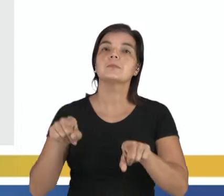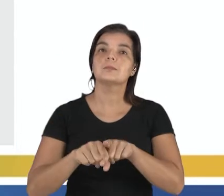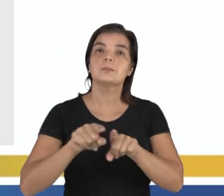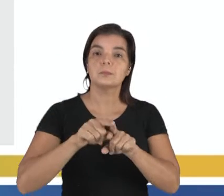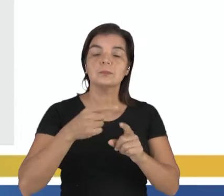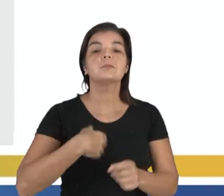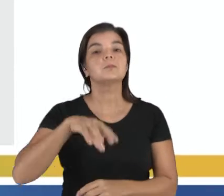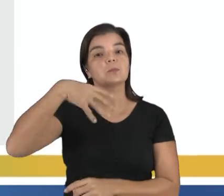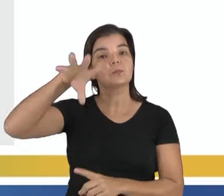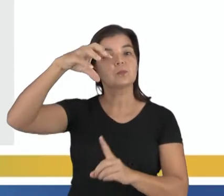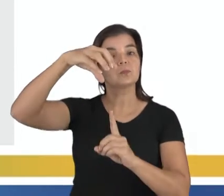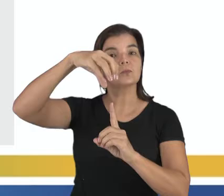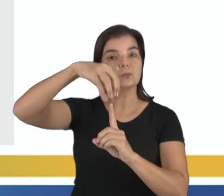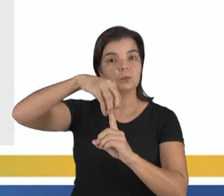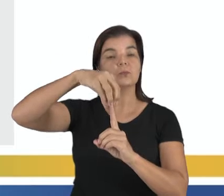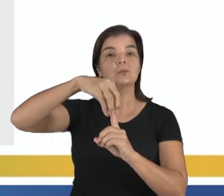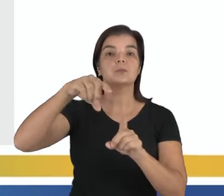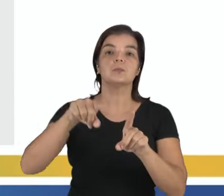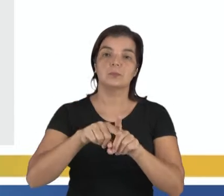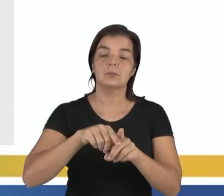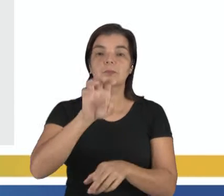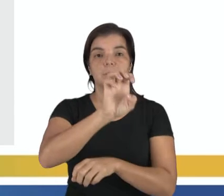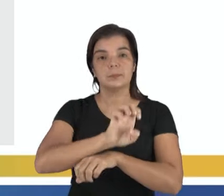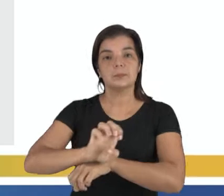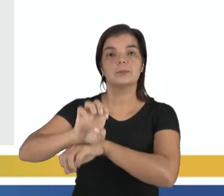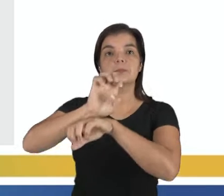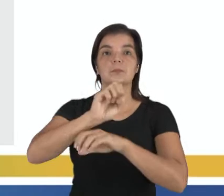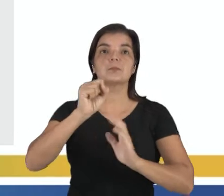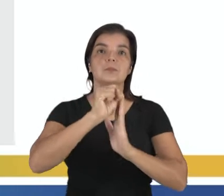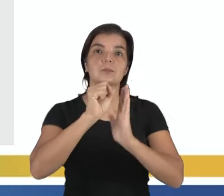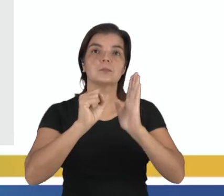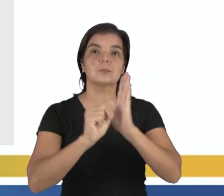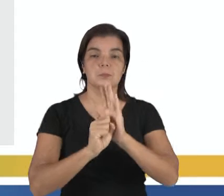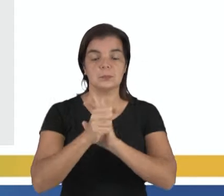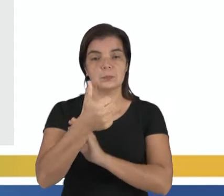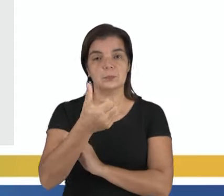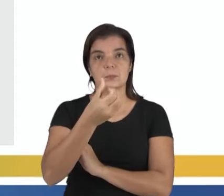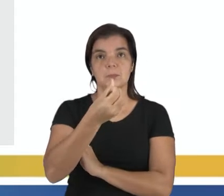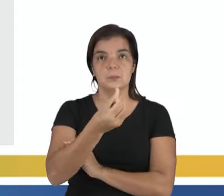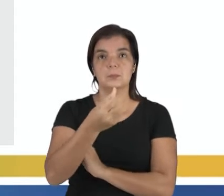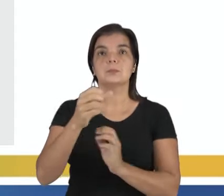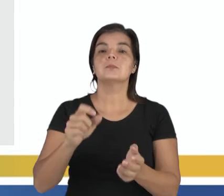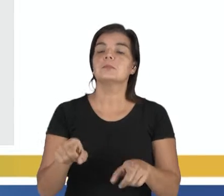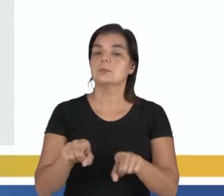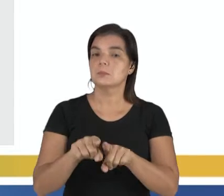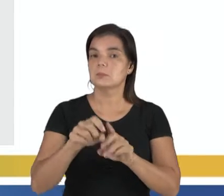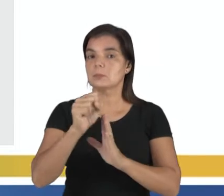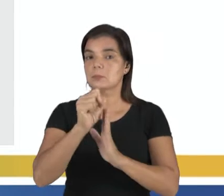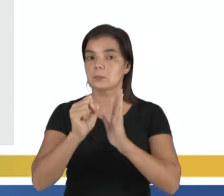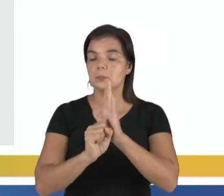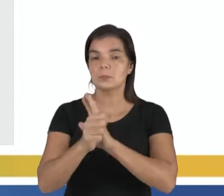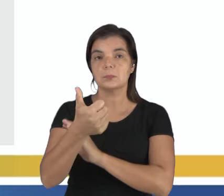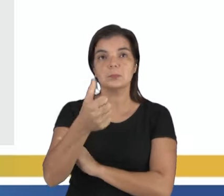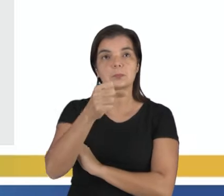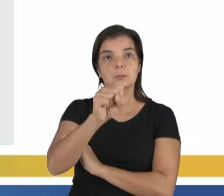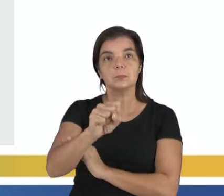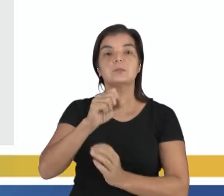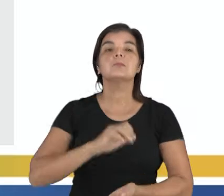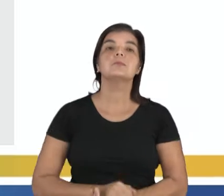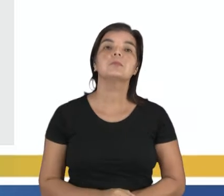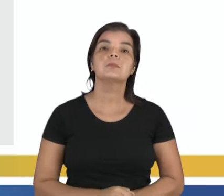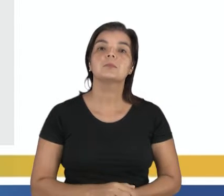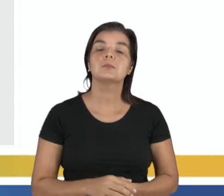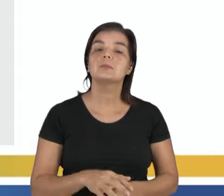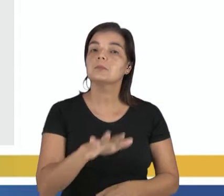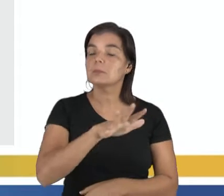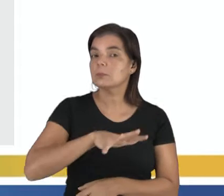antigo regime que vai vigorar aí na Europa entre os séculos XVI, né, e século XVIII, né? Na